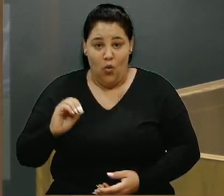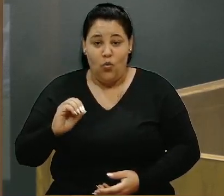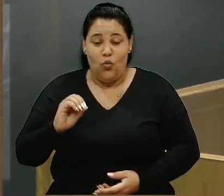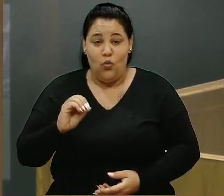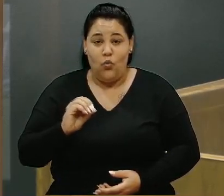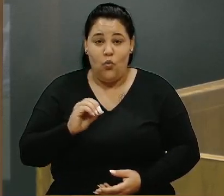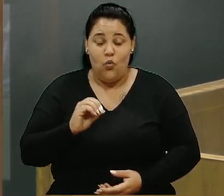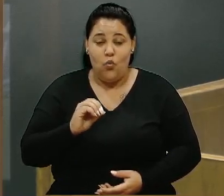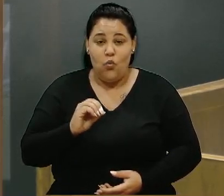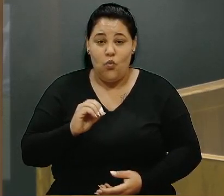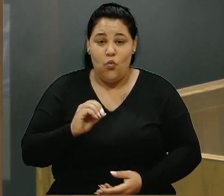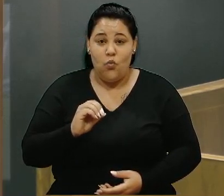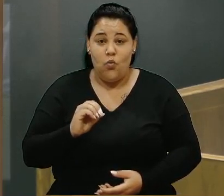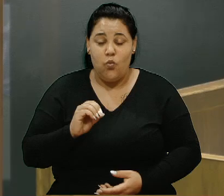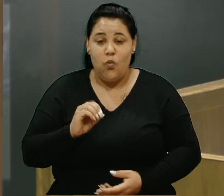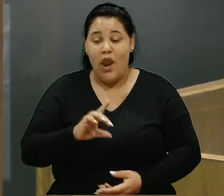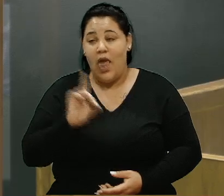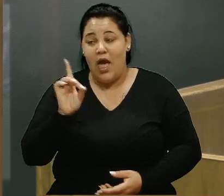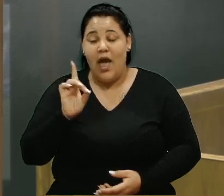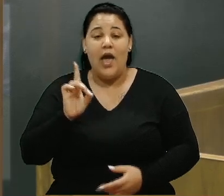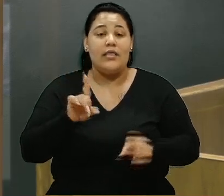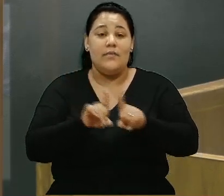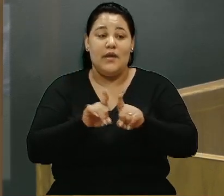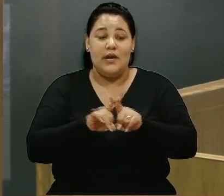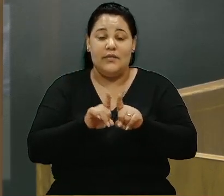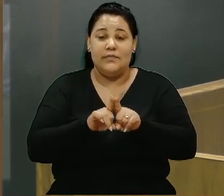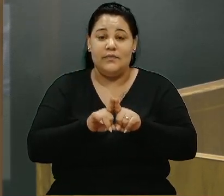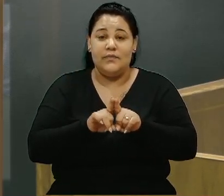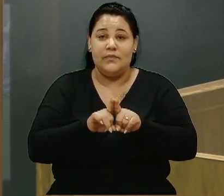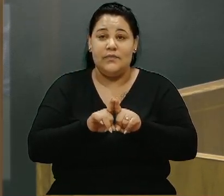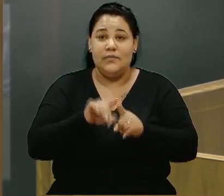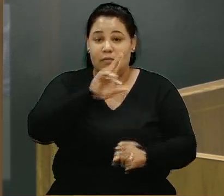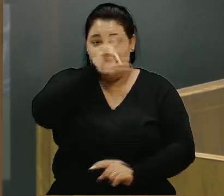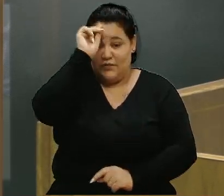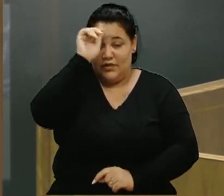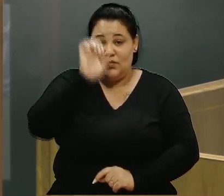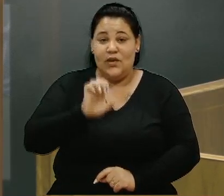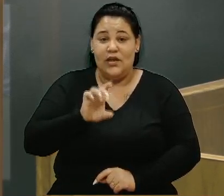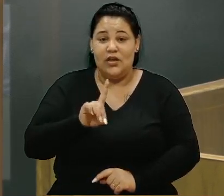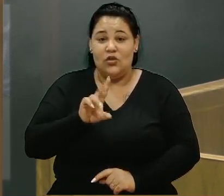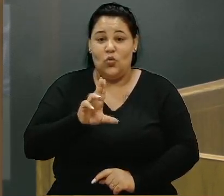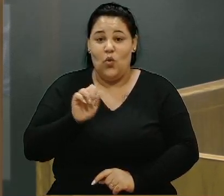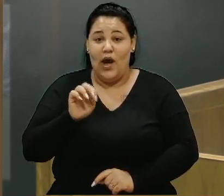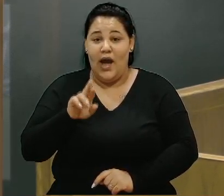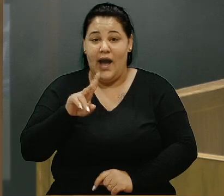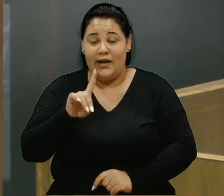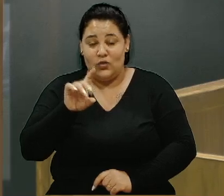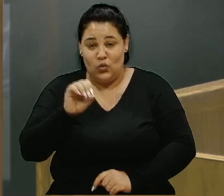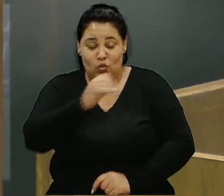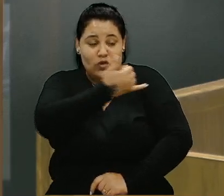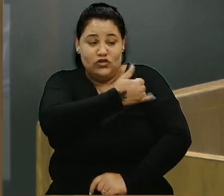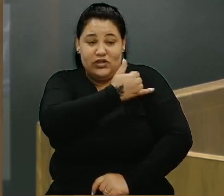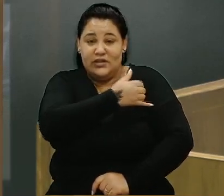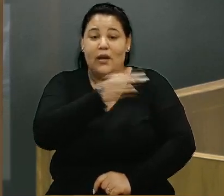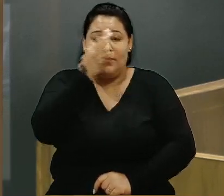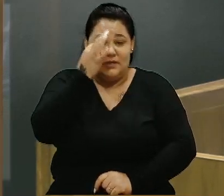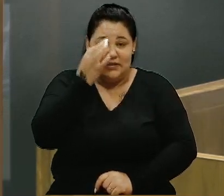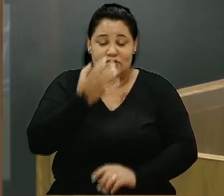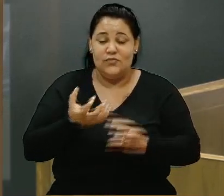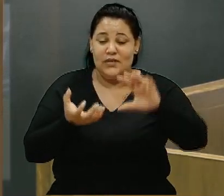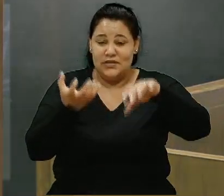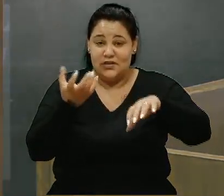Recife estava em Brasília. O prefeito Eduardo Paes do Rio de Janeiro estava em Brasília. Estou falando de